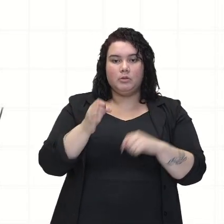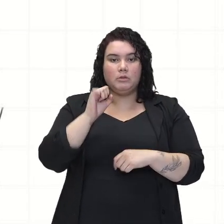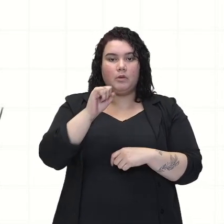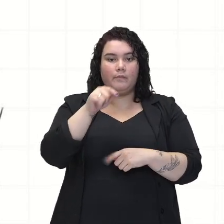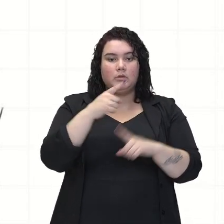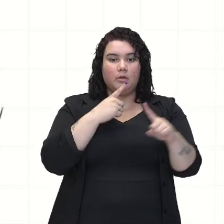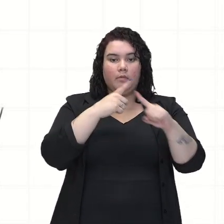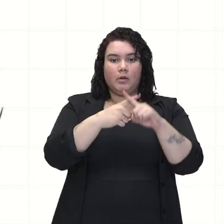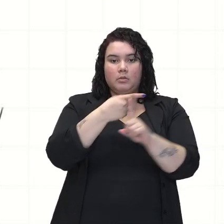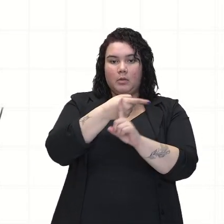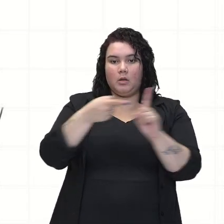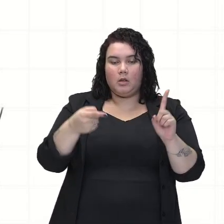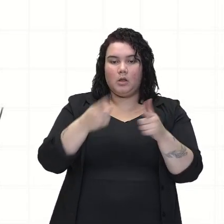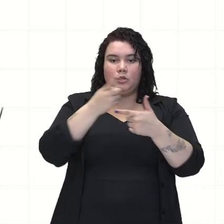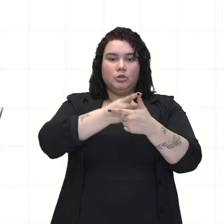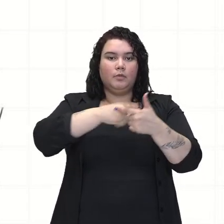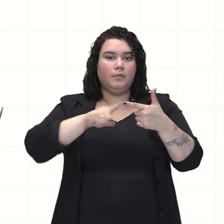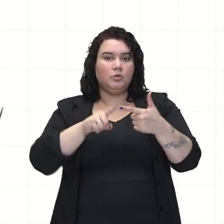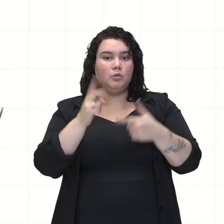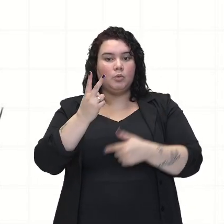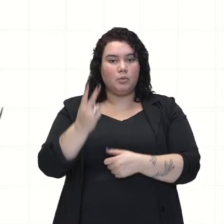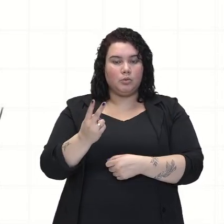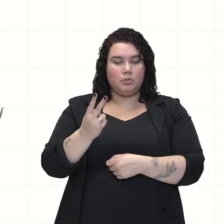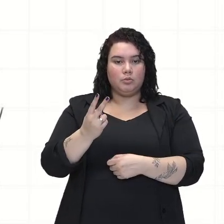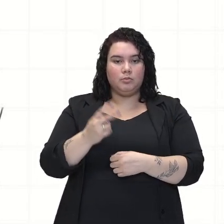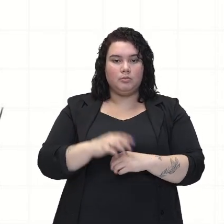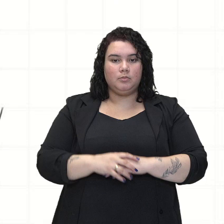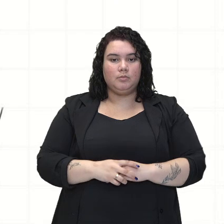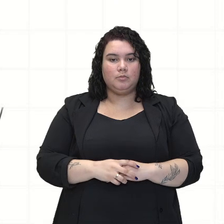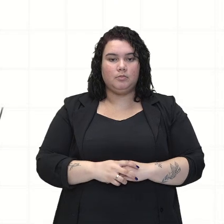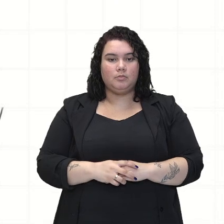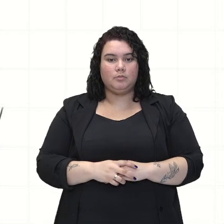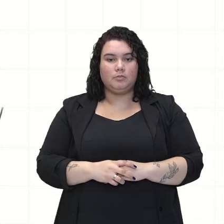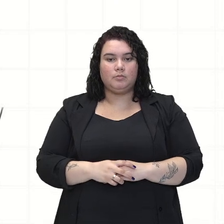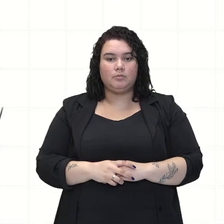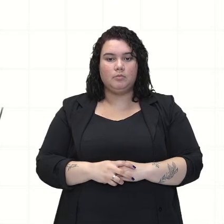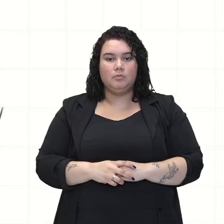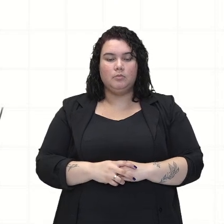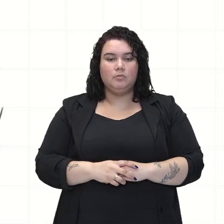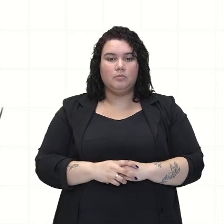1/2, você divide por 2. Ó,